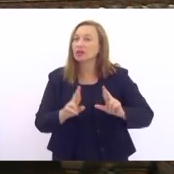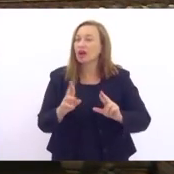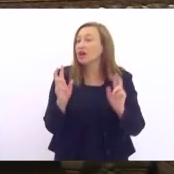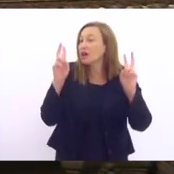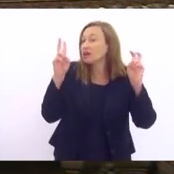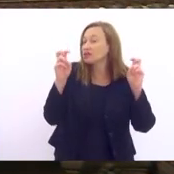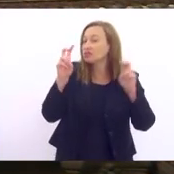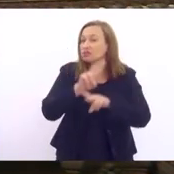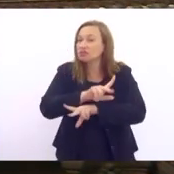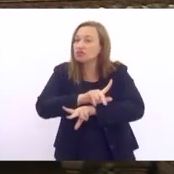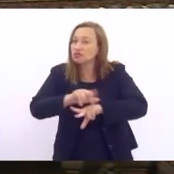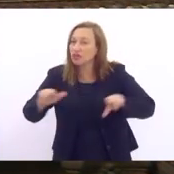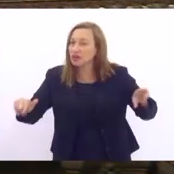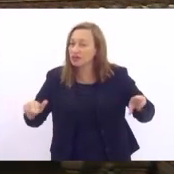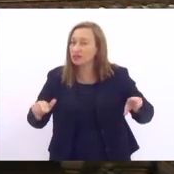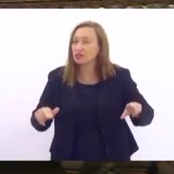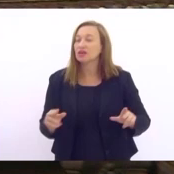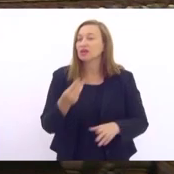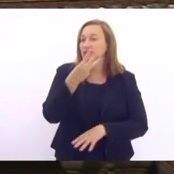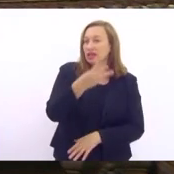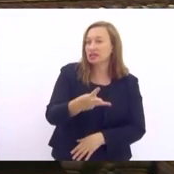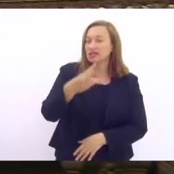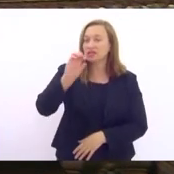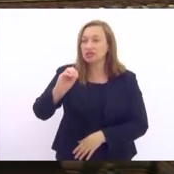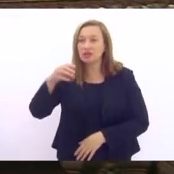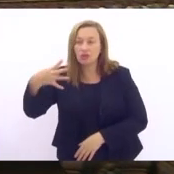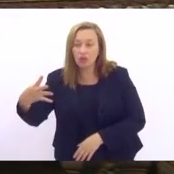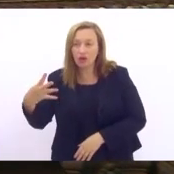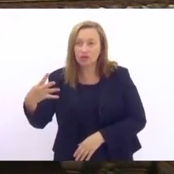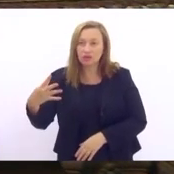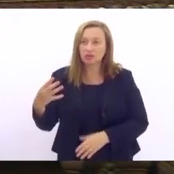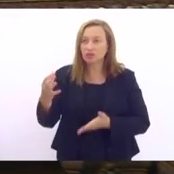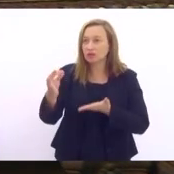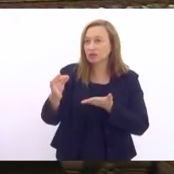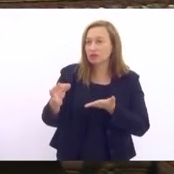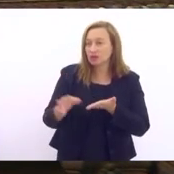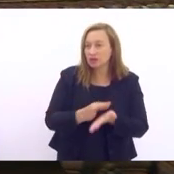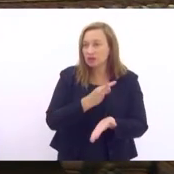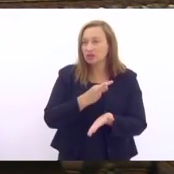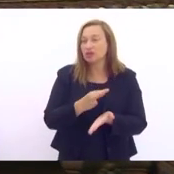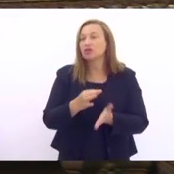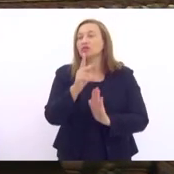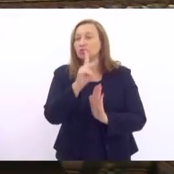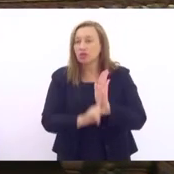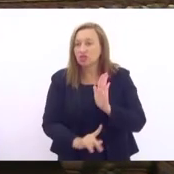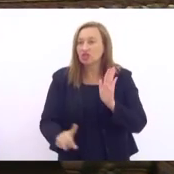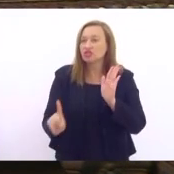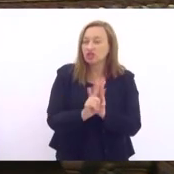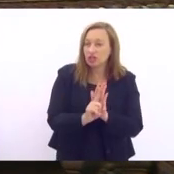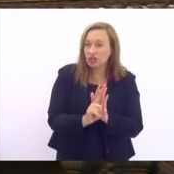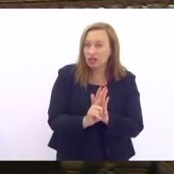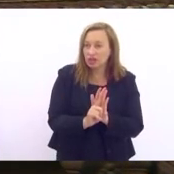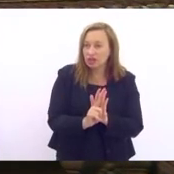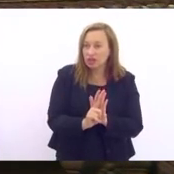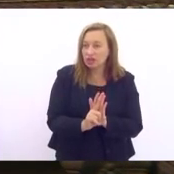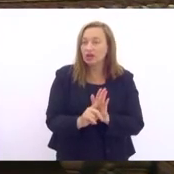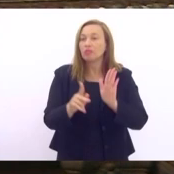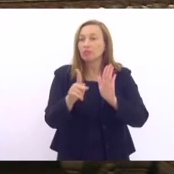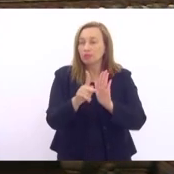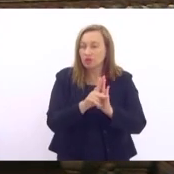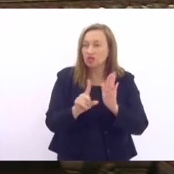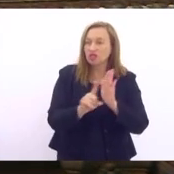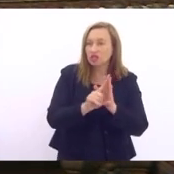Dos 304 autógrafos oriundos dos projetos de lei e projetos de lei complementar aprovados pela Casa